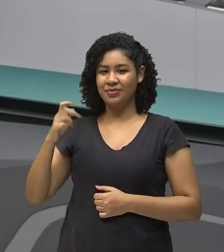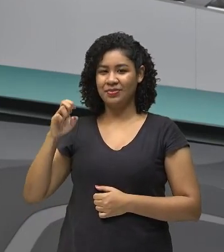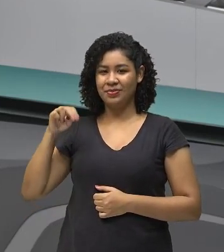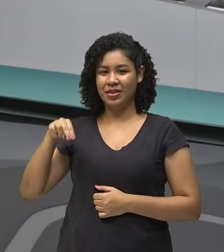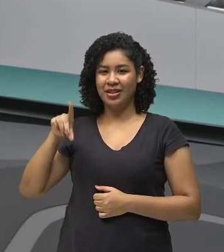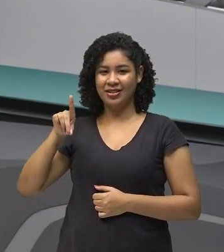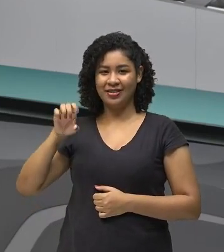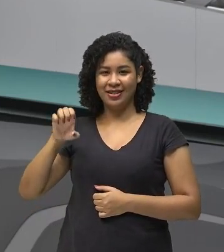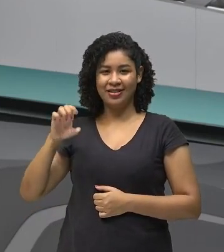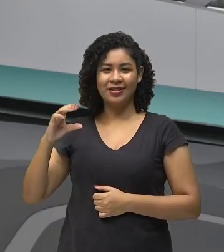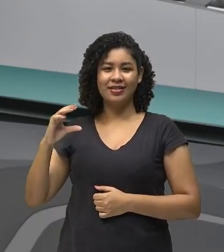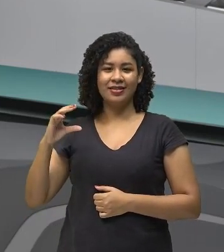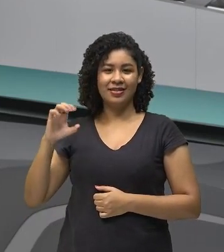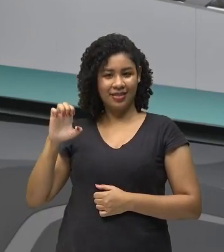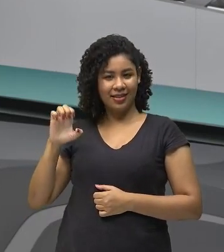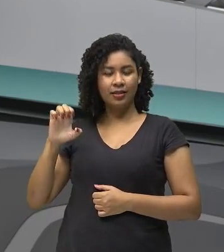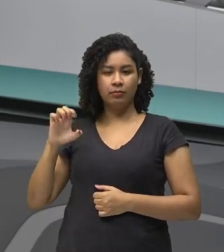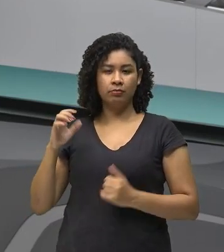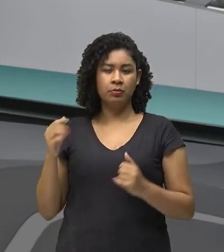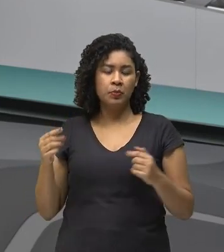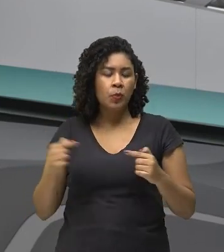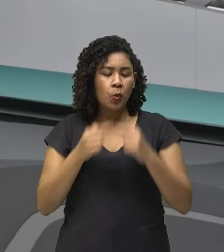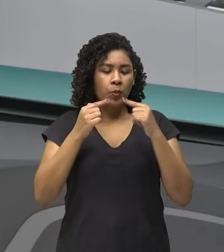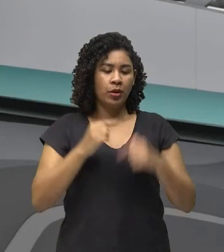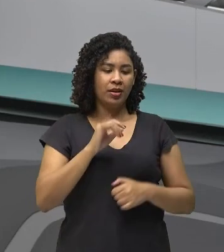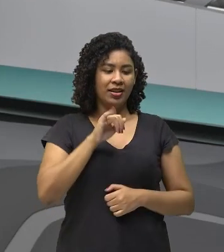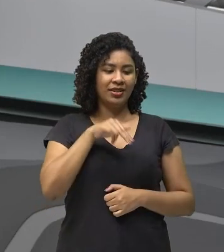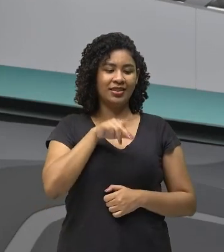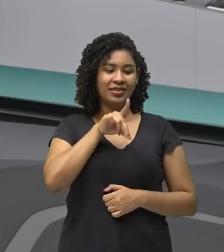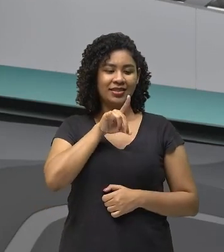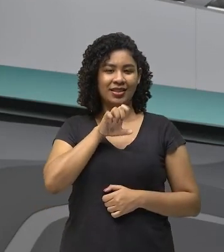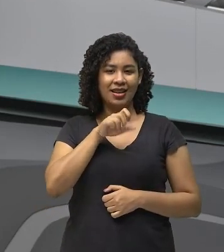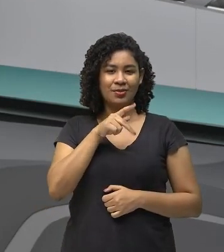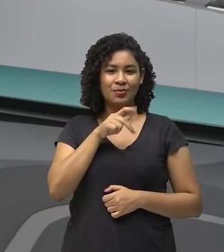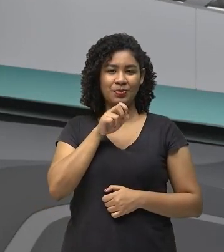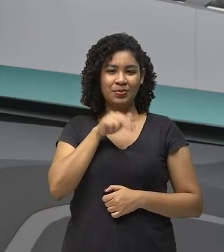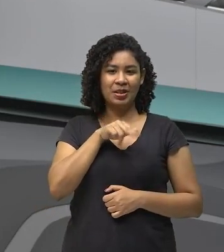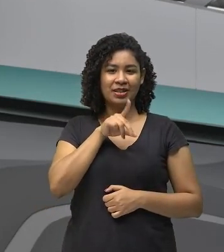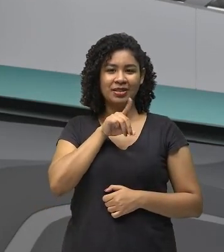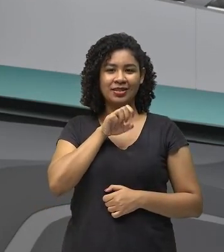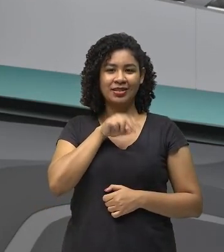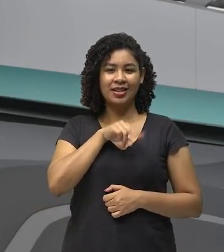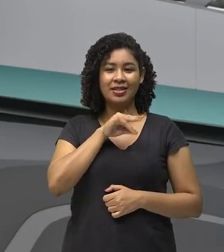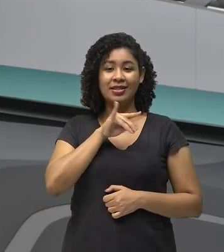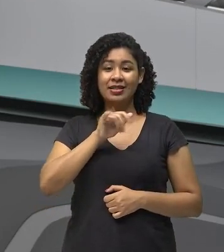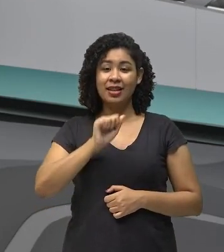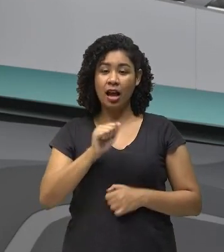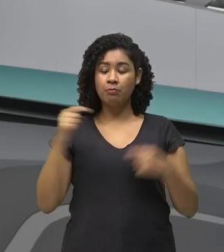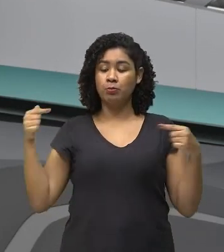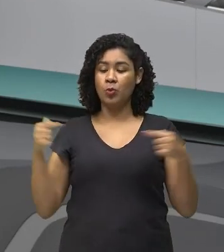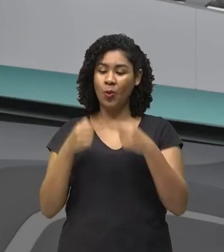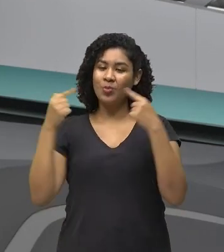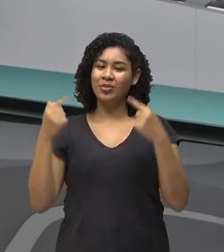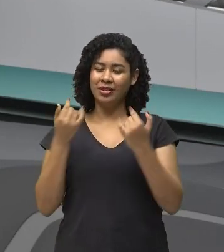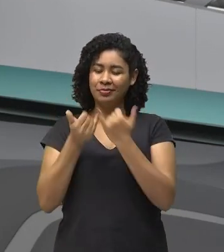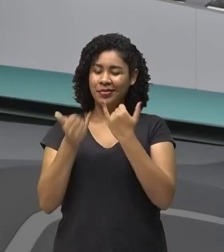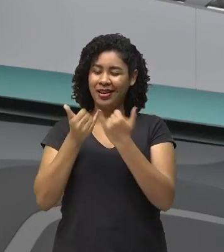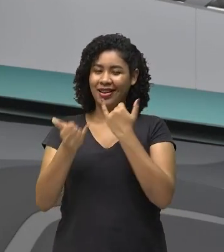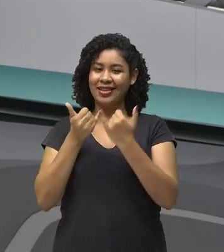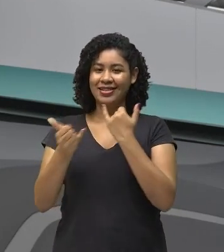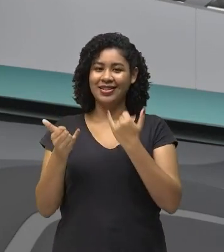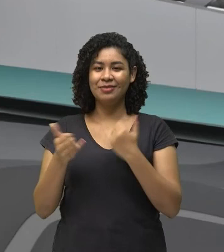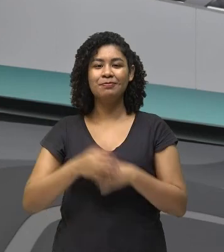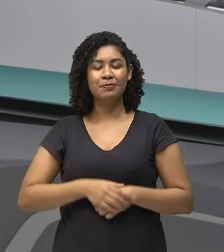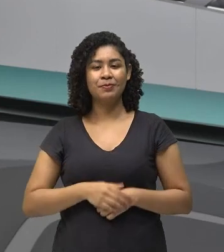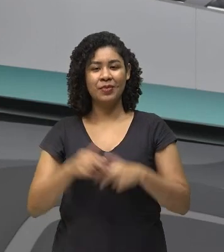que muda. Então, quando você tem esse tipo de palavra, que é cognata, que é parecida com o português, nossa, já ajuda bastante. Porque aí você